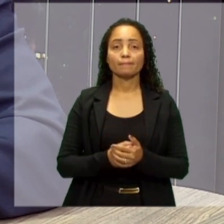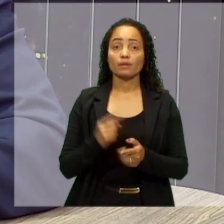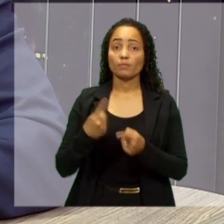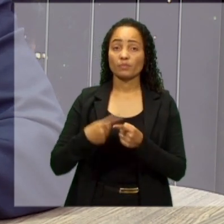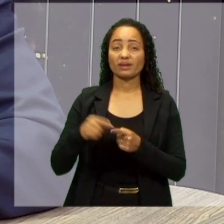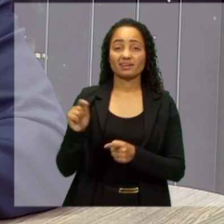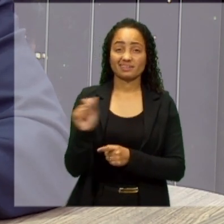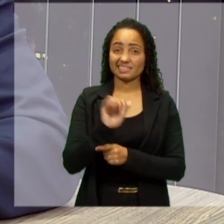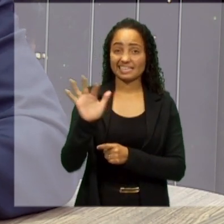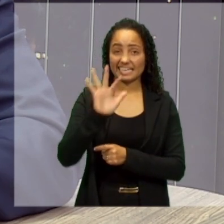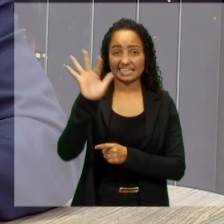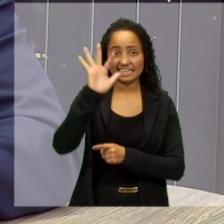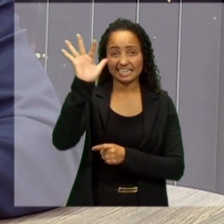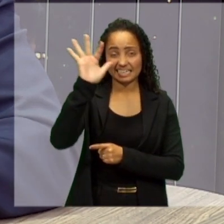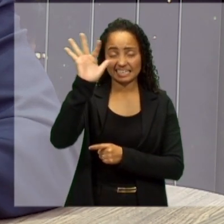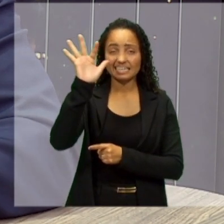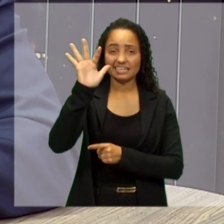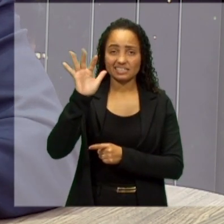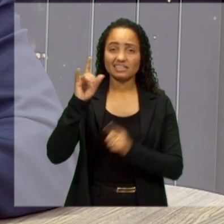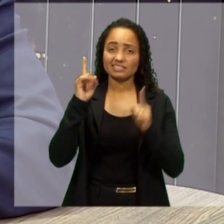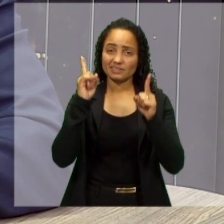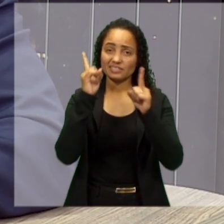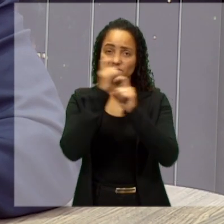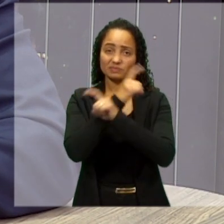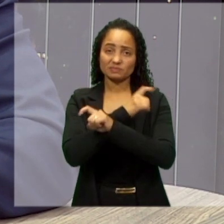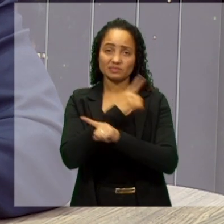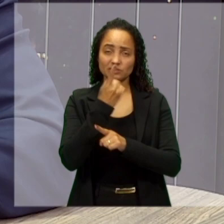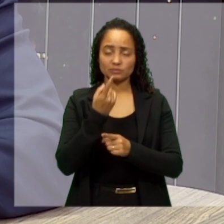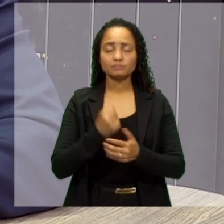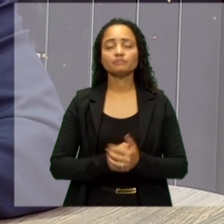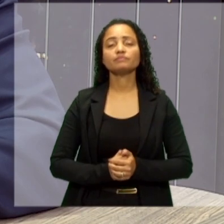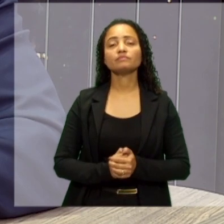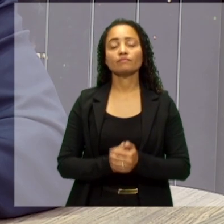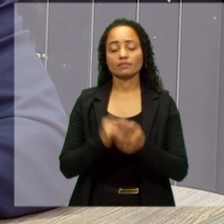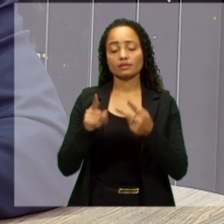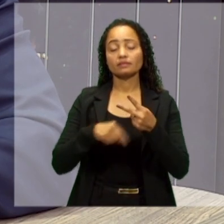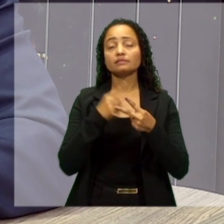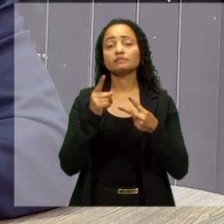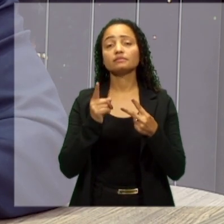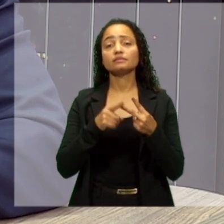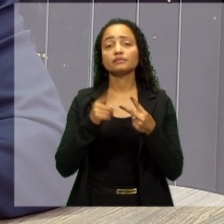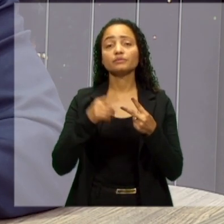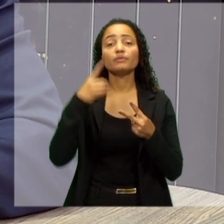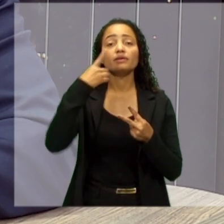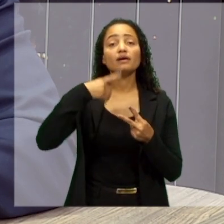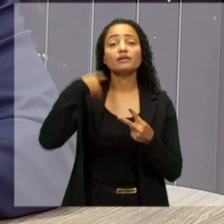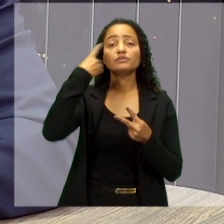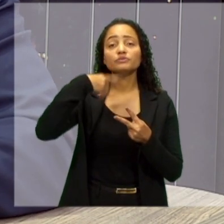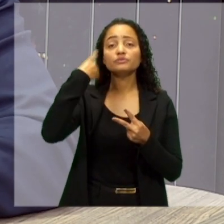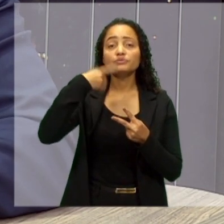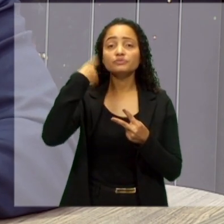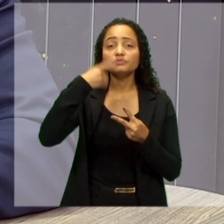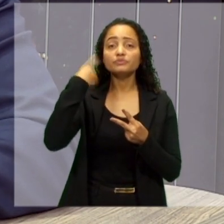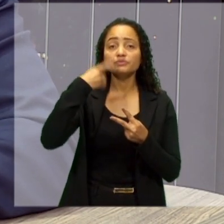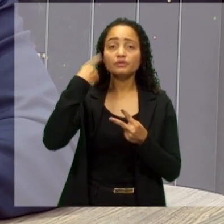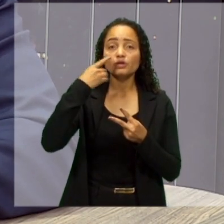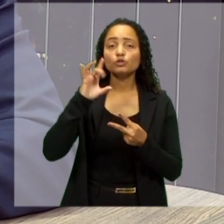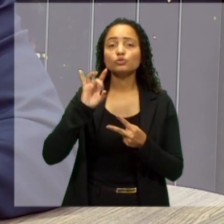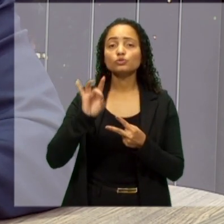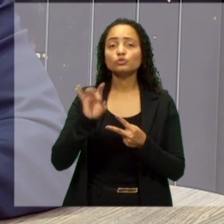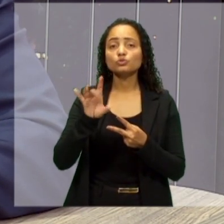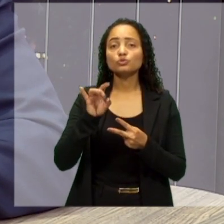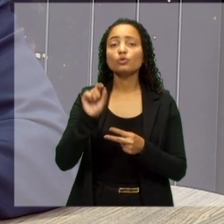ele acaba se tornando mais oneroso para os cofres públicos. O segundo é que o advogado ele só faz atuação